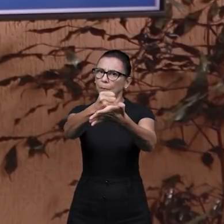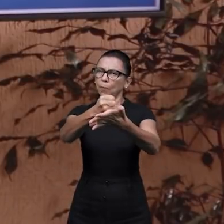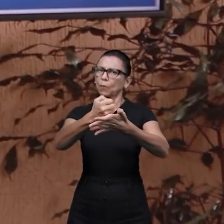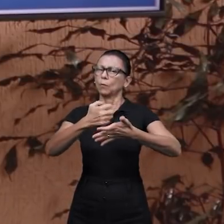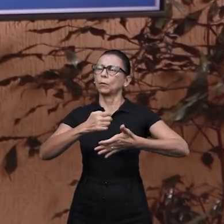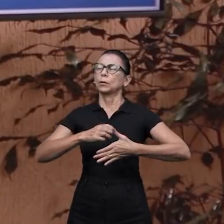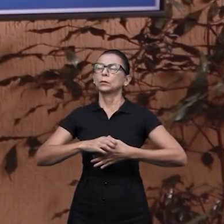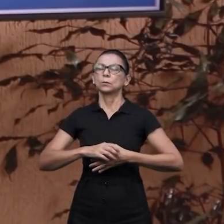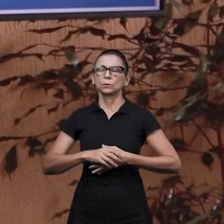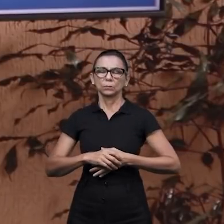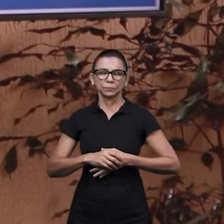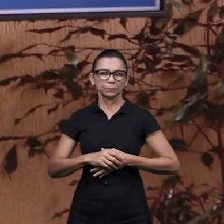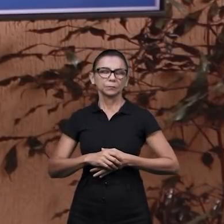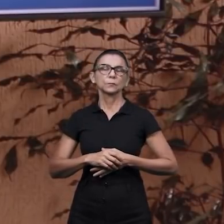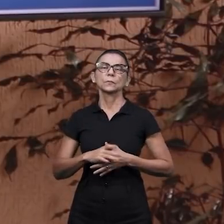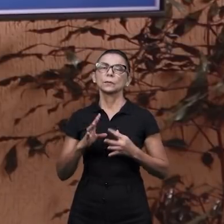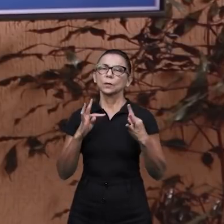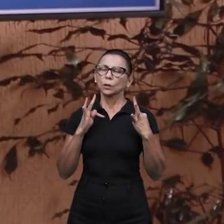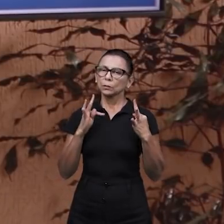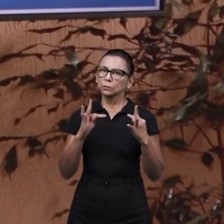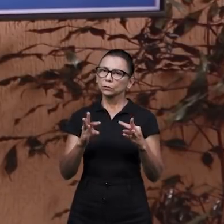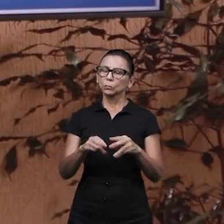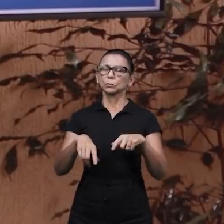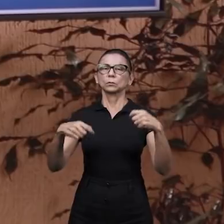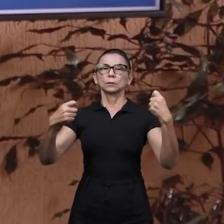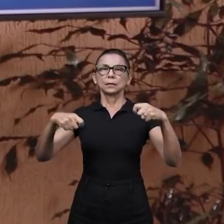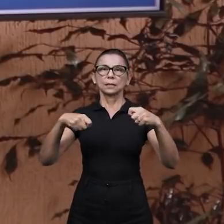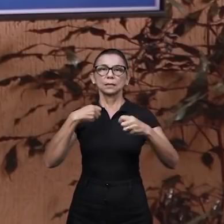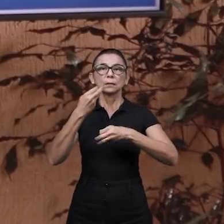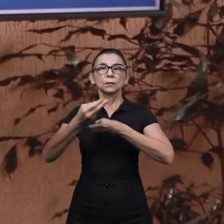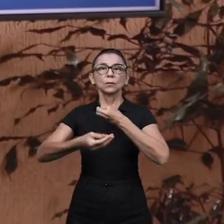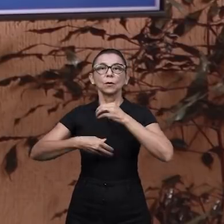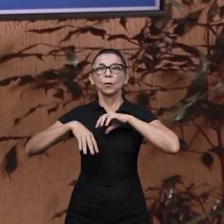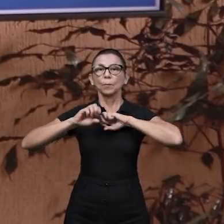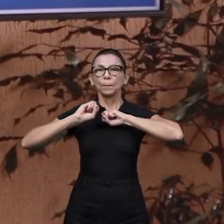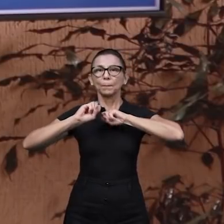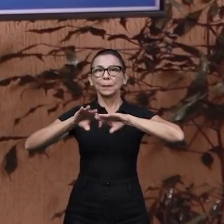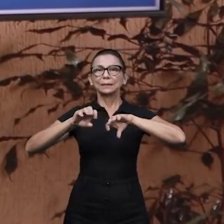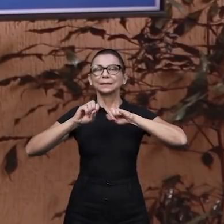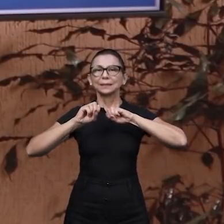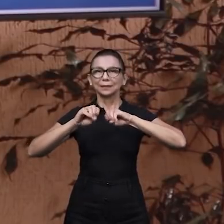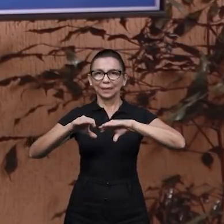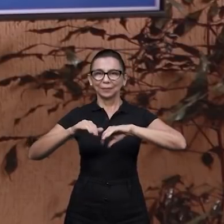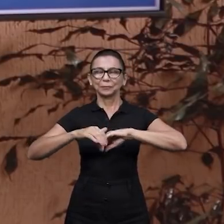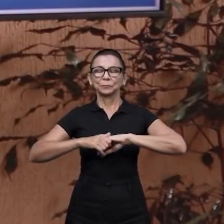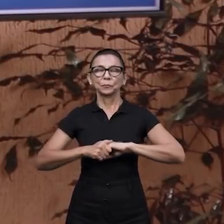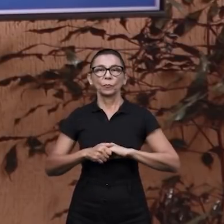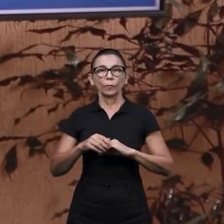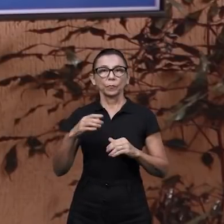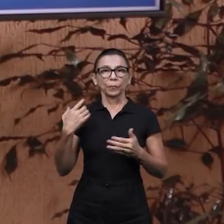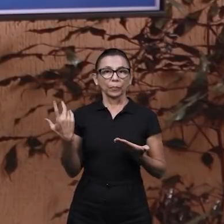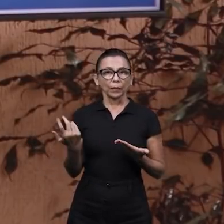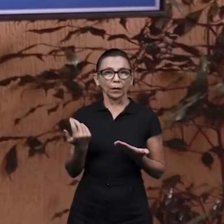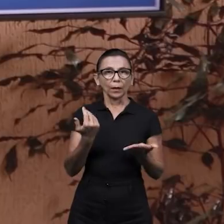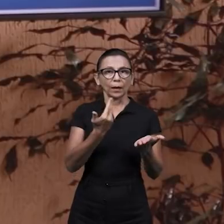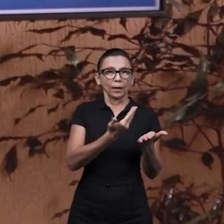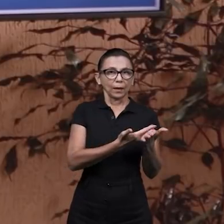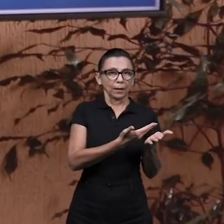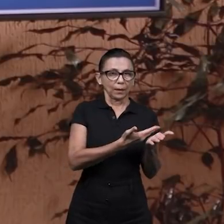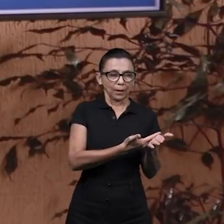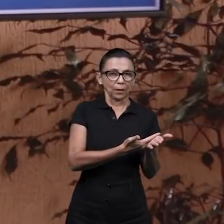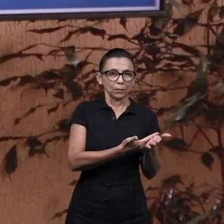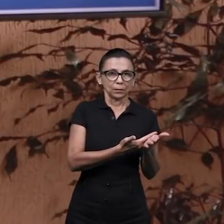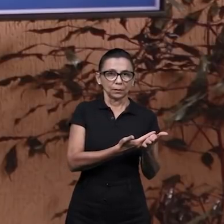esse suporte em como aplicar a aula. Porque, na verdade, a aula que é passada para as crianças, ela